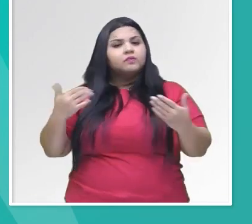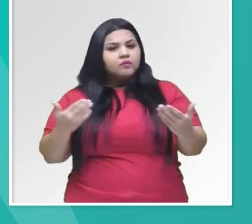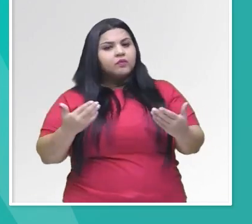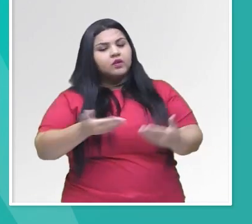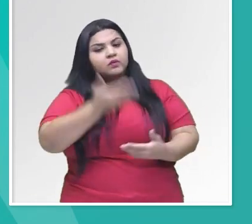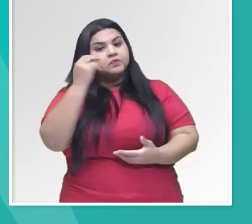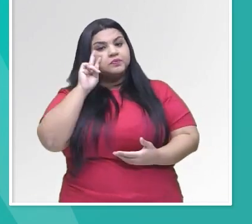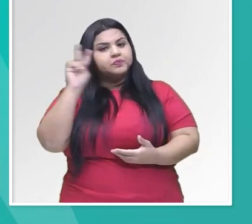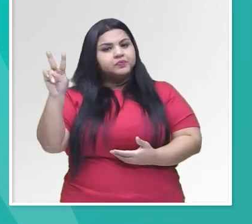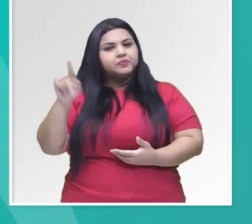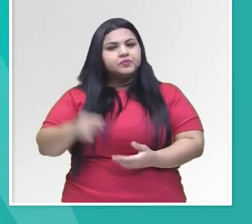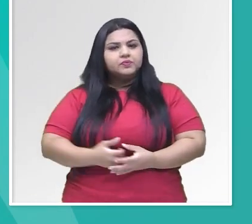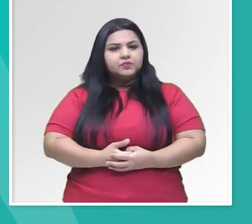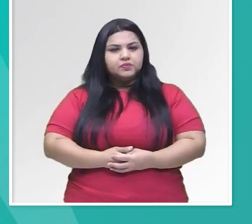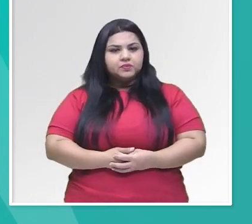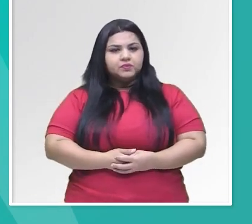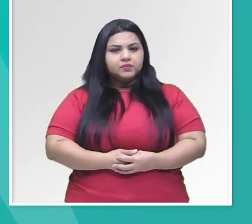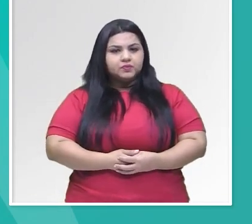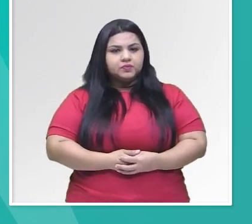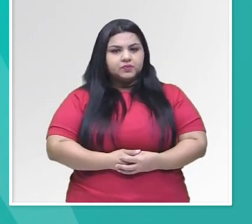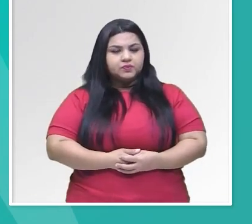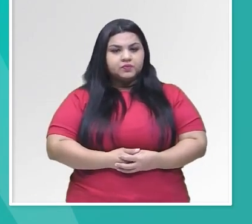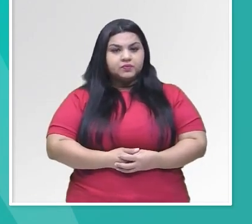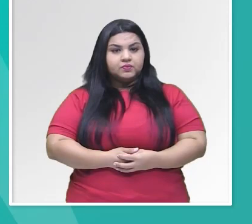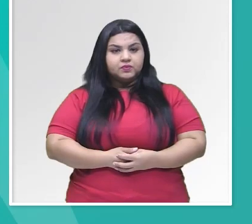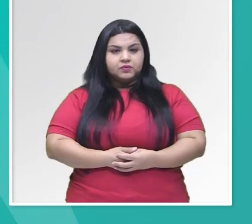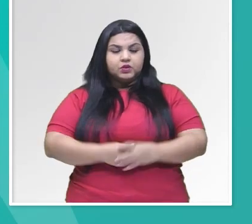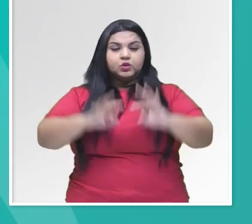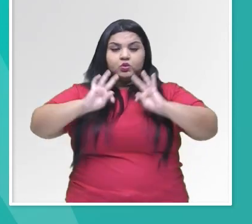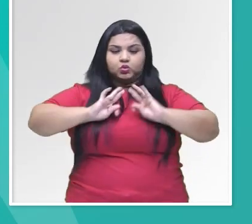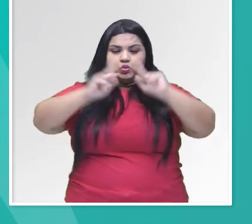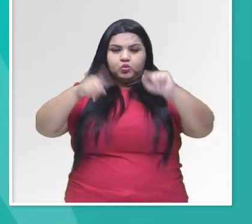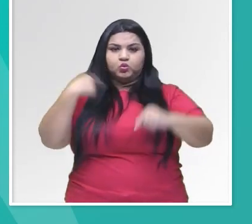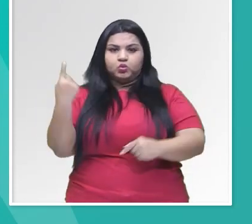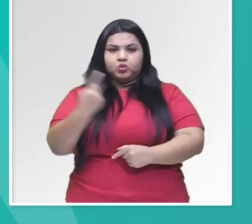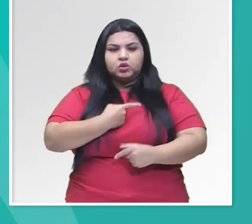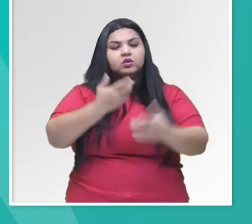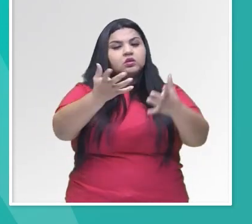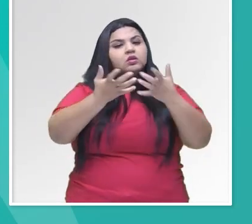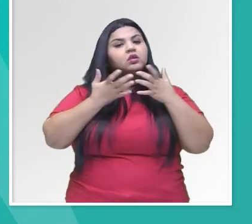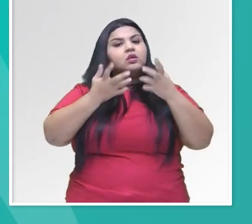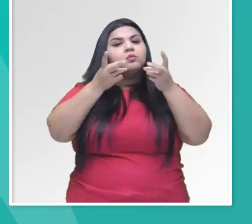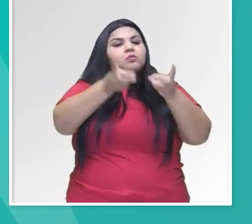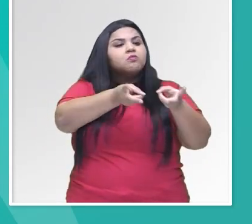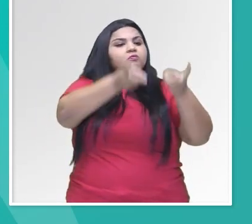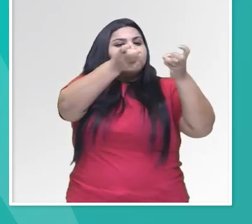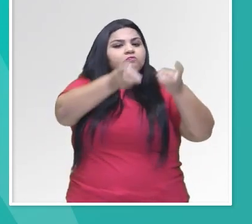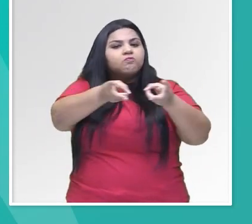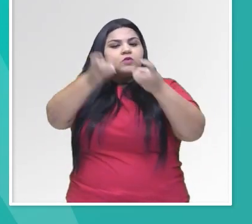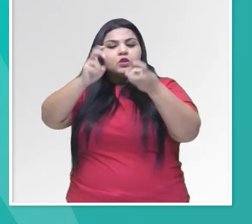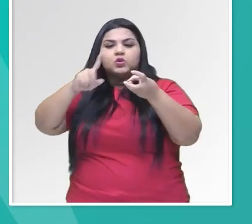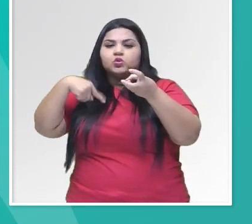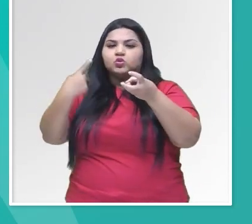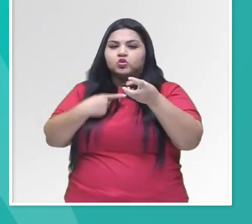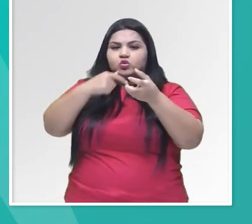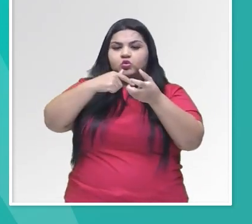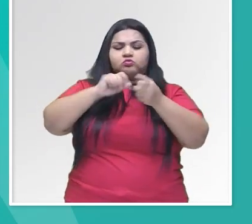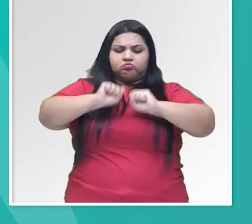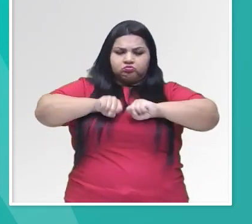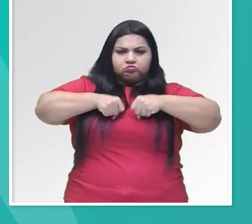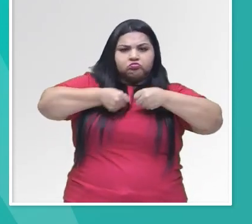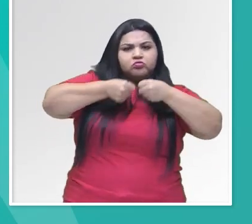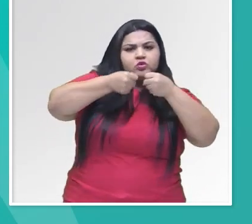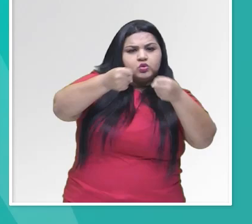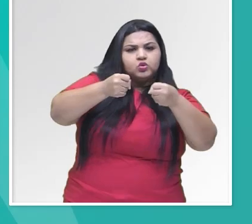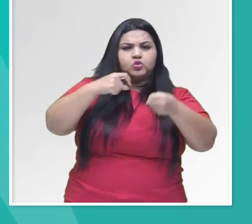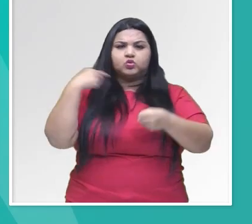aqui, próxima, que todos nós queremos perceber que os nossos esforços, os